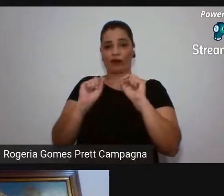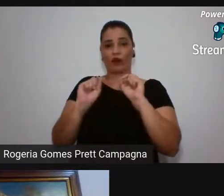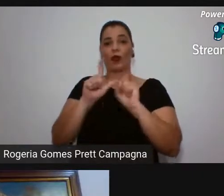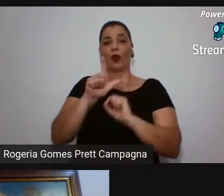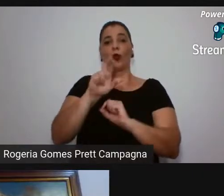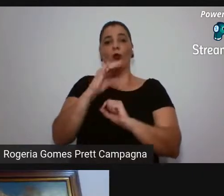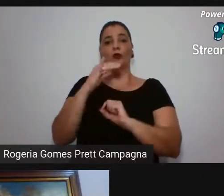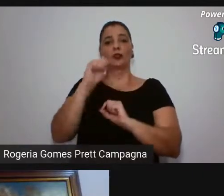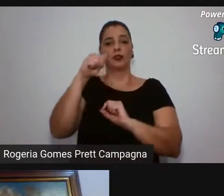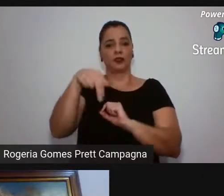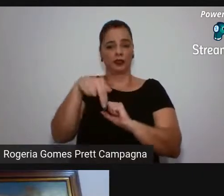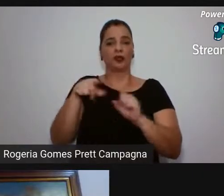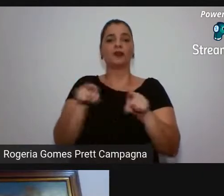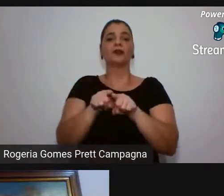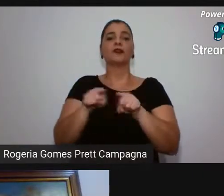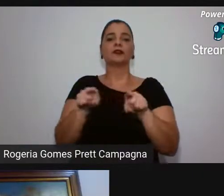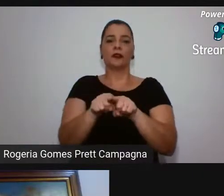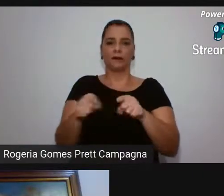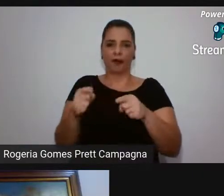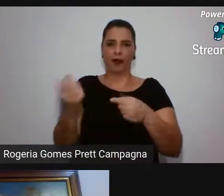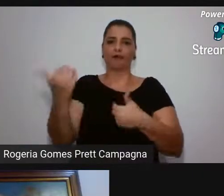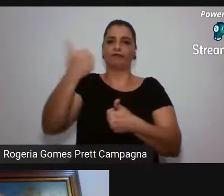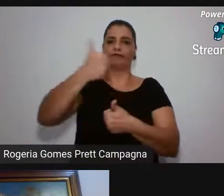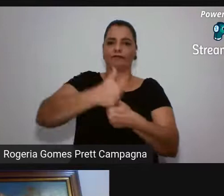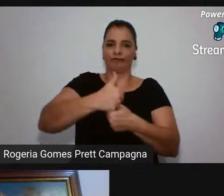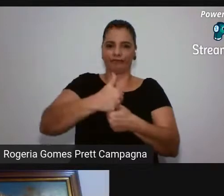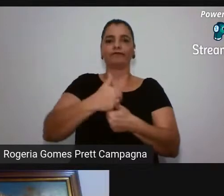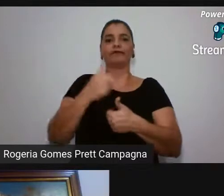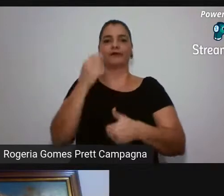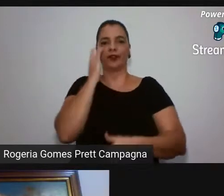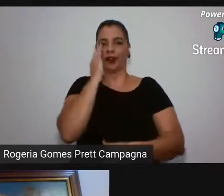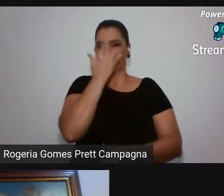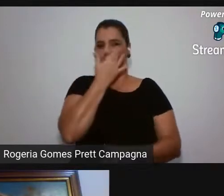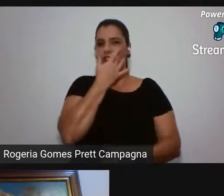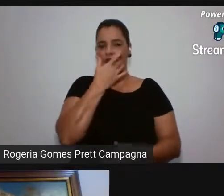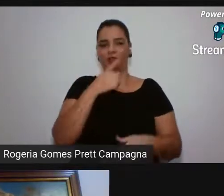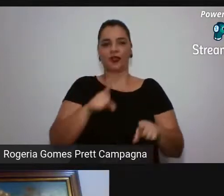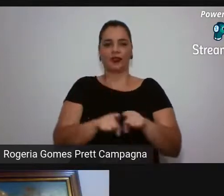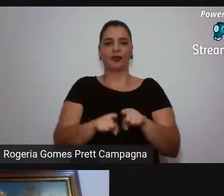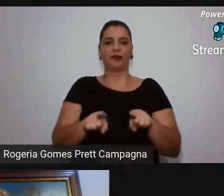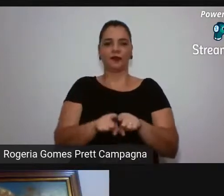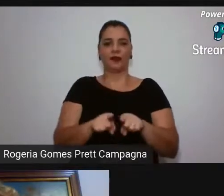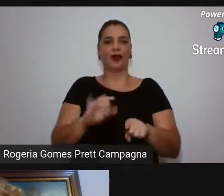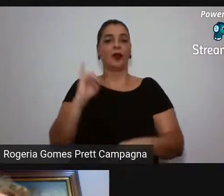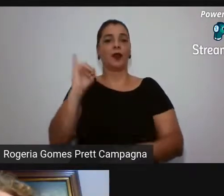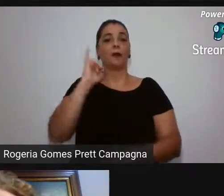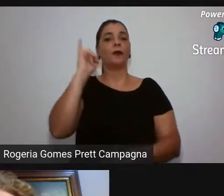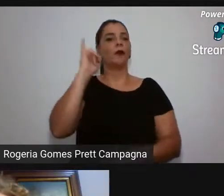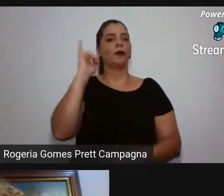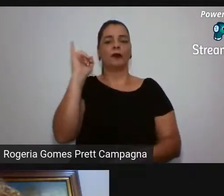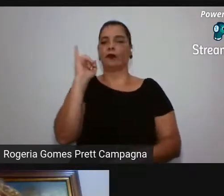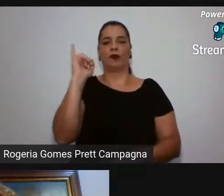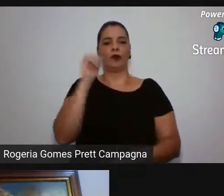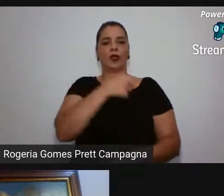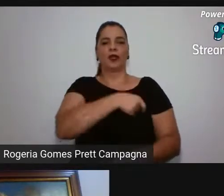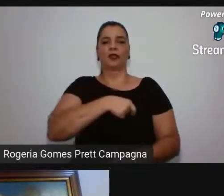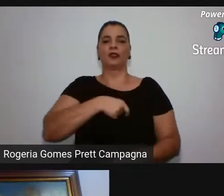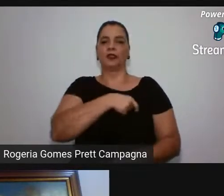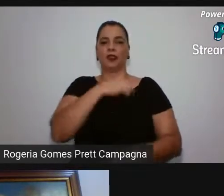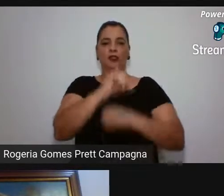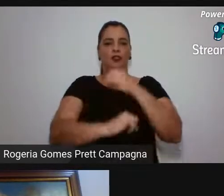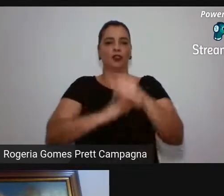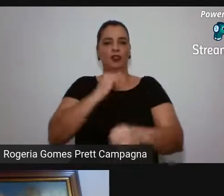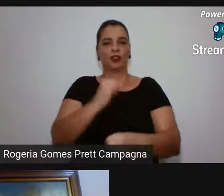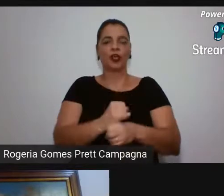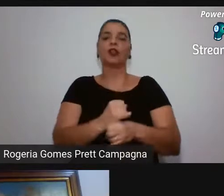vai, daqui a pouco, revezar com a Rogéria, né, na interpretação. Importante dizer que a CEDU Digital está promovendo uma série de eventos